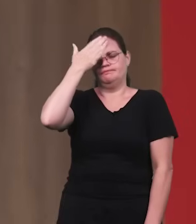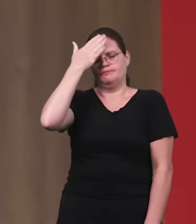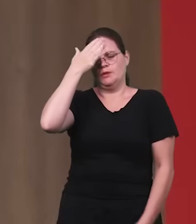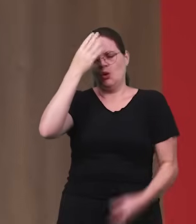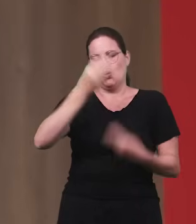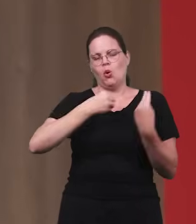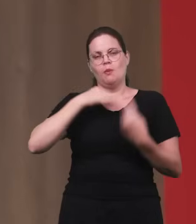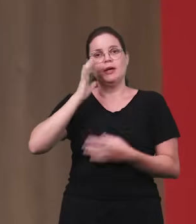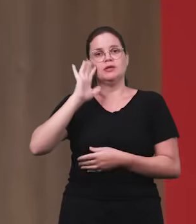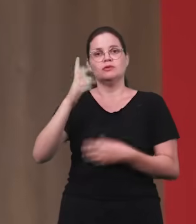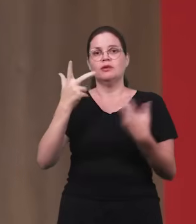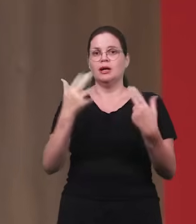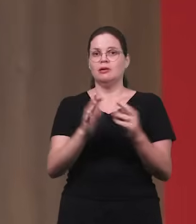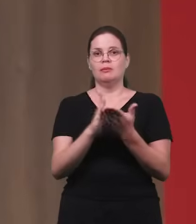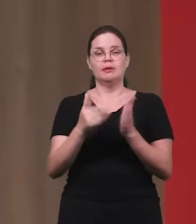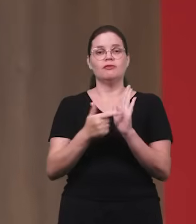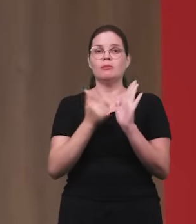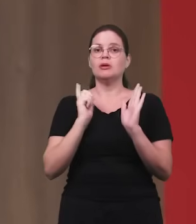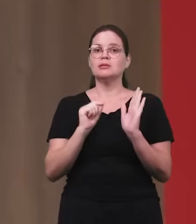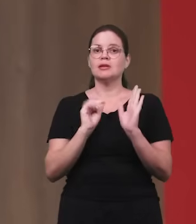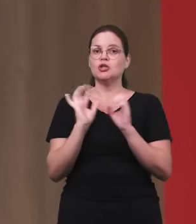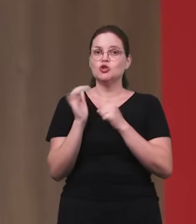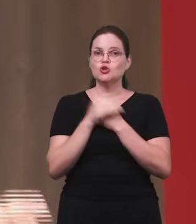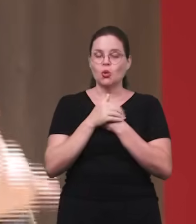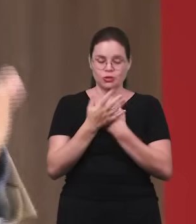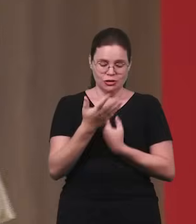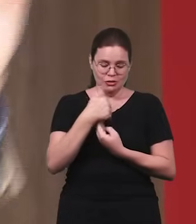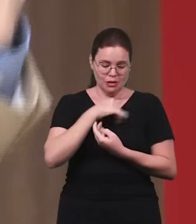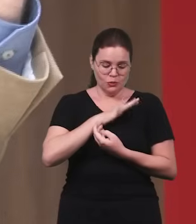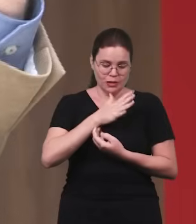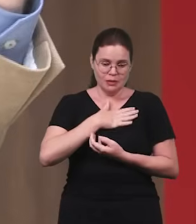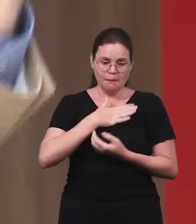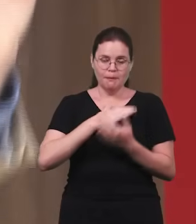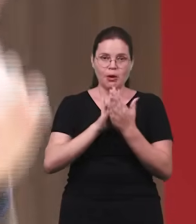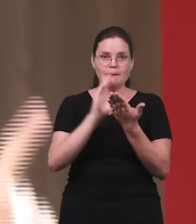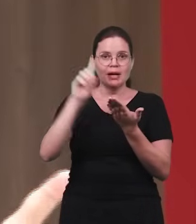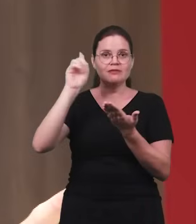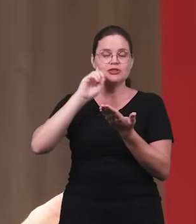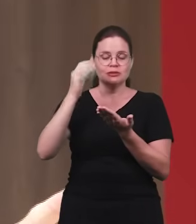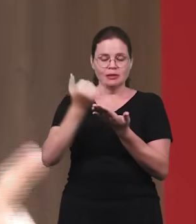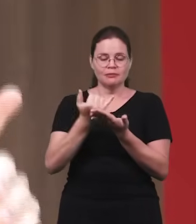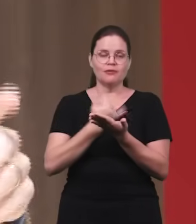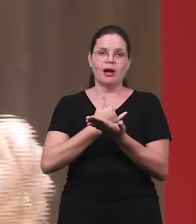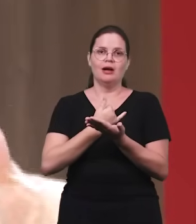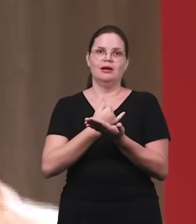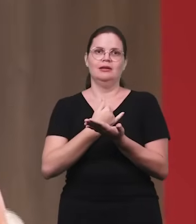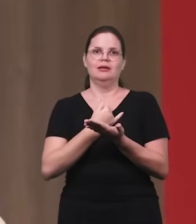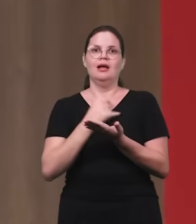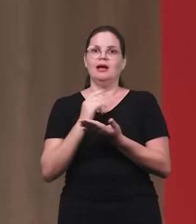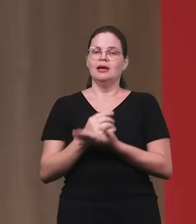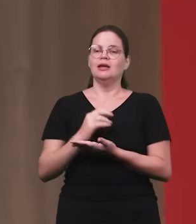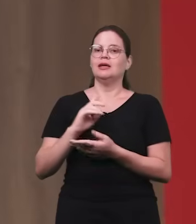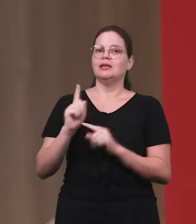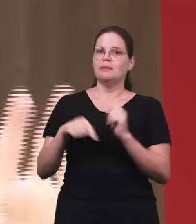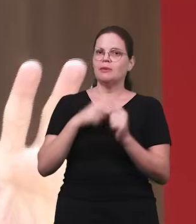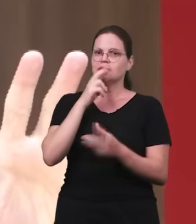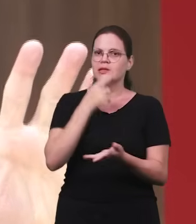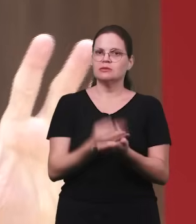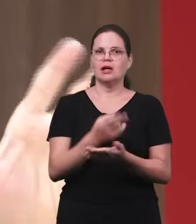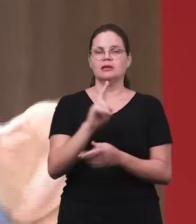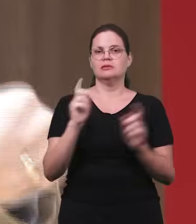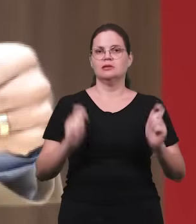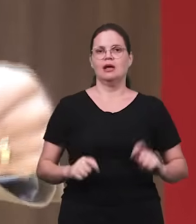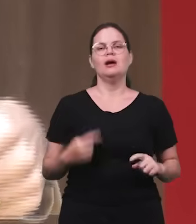está guardada. Escondi a tua palavra. A palavra está guardada lá, ela vai gerar fruto um dia. Amém. Por vezes nós queremos ver o fruto de imediato.